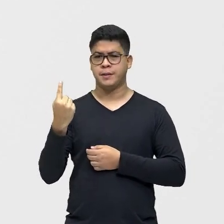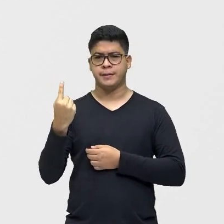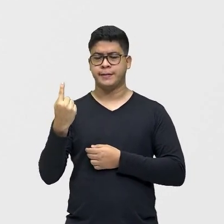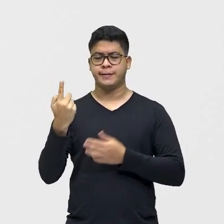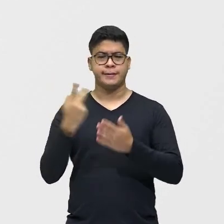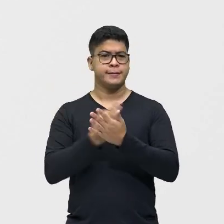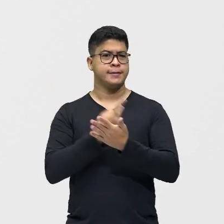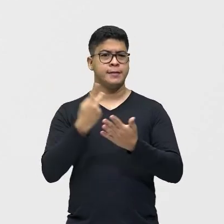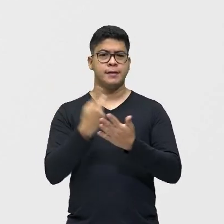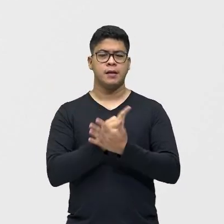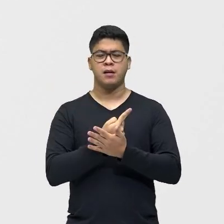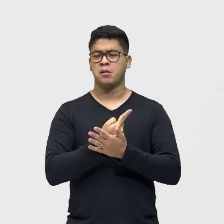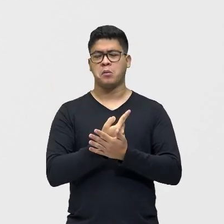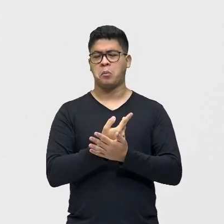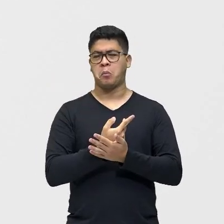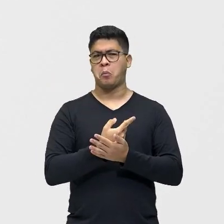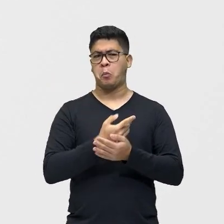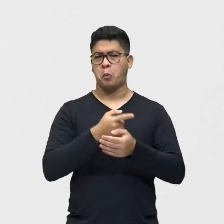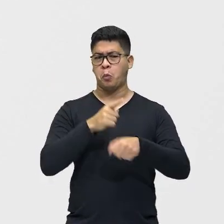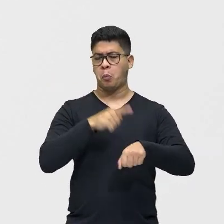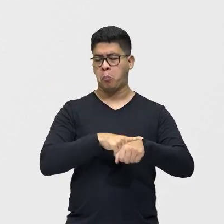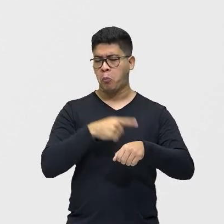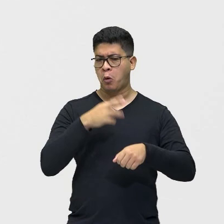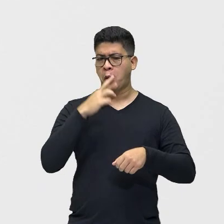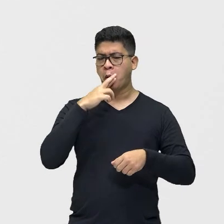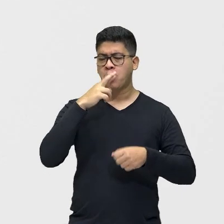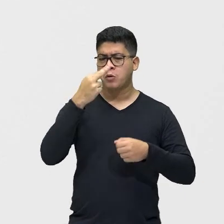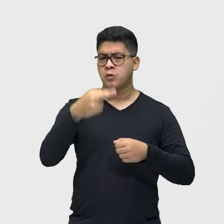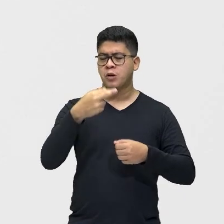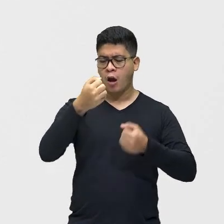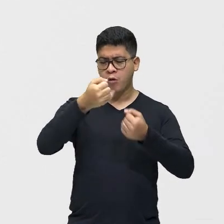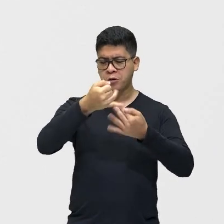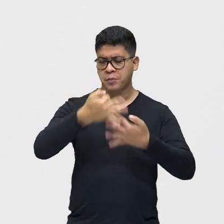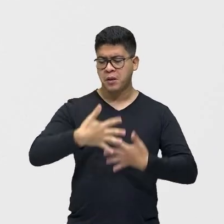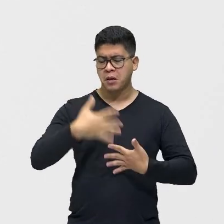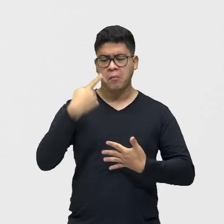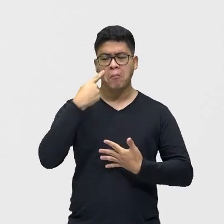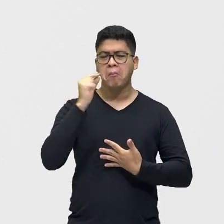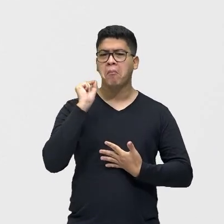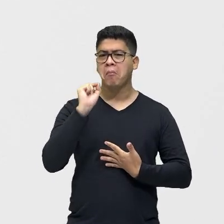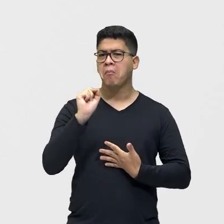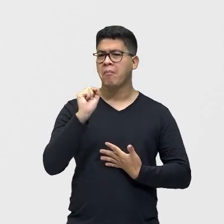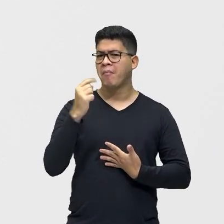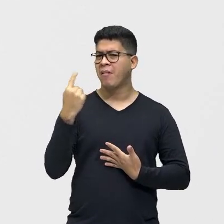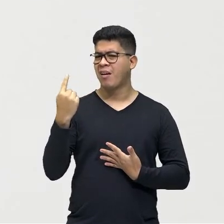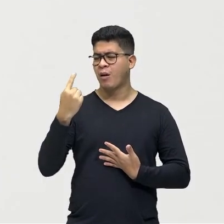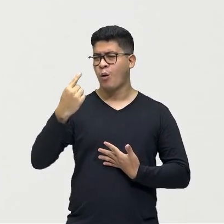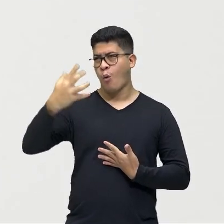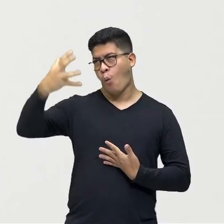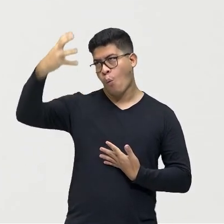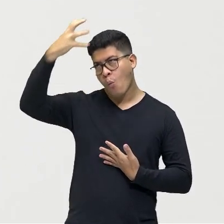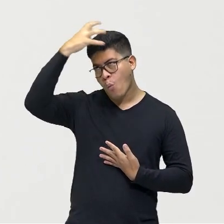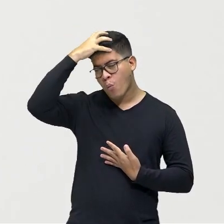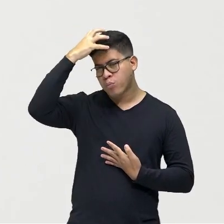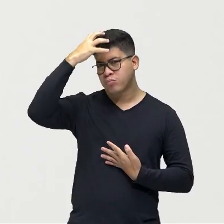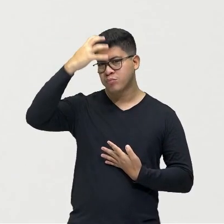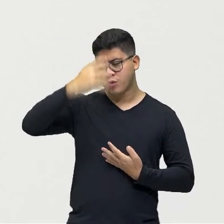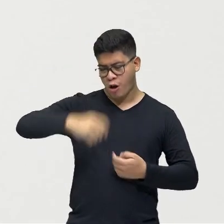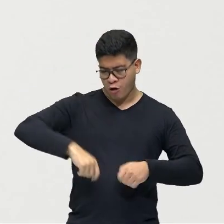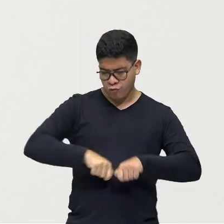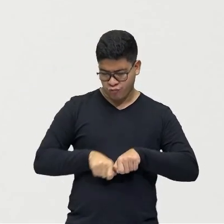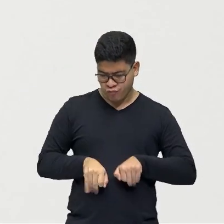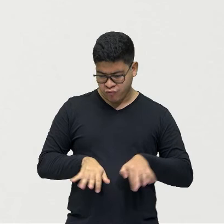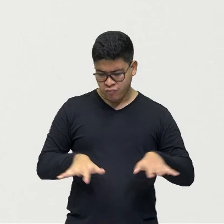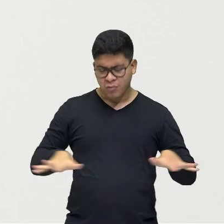nenhum momento eu falei no boi-bumbá sobre saia e chapéu. Então, a afirmativa 1 já